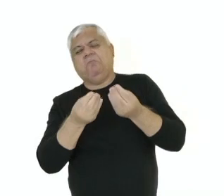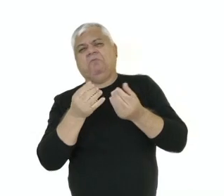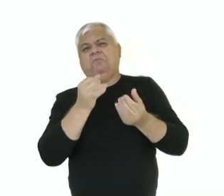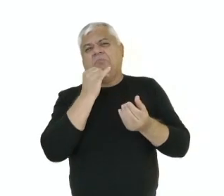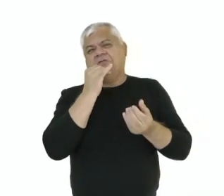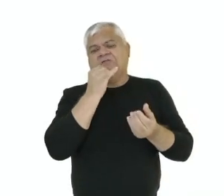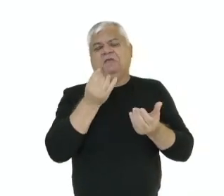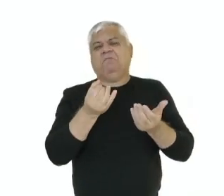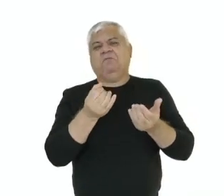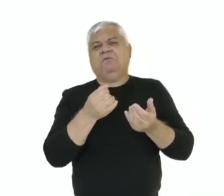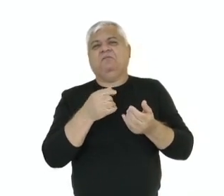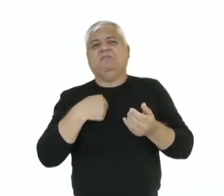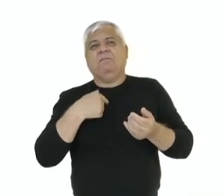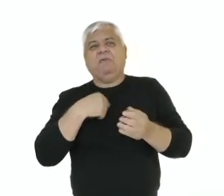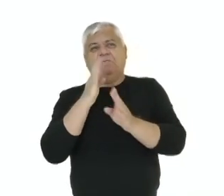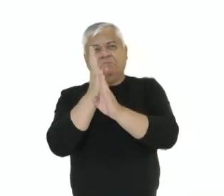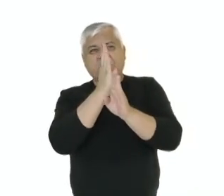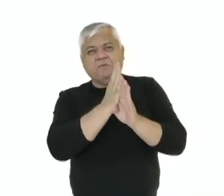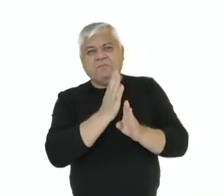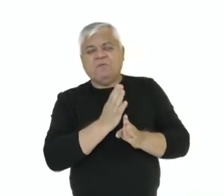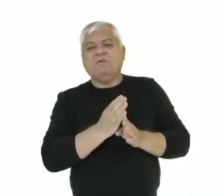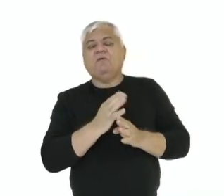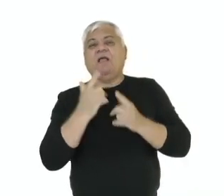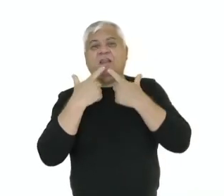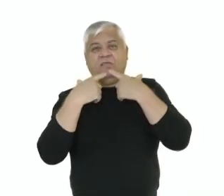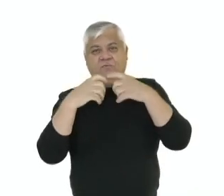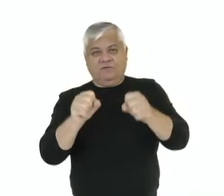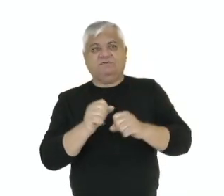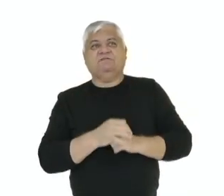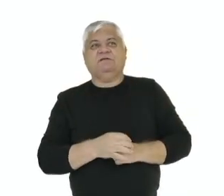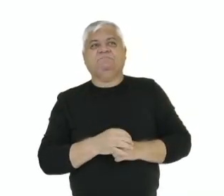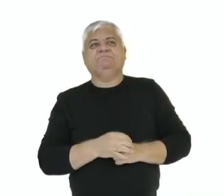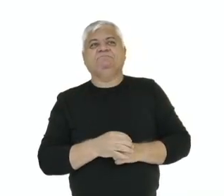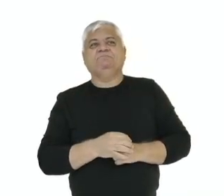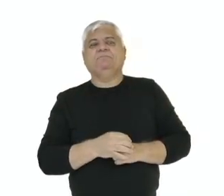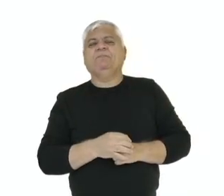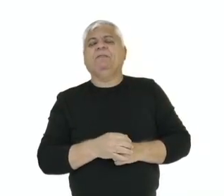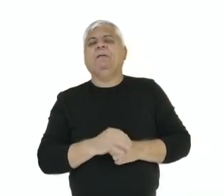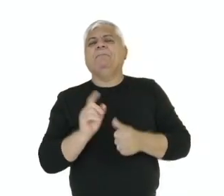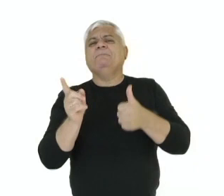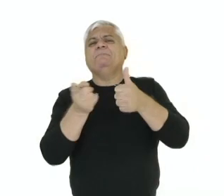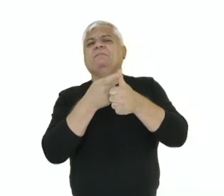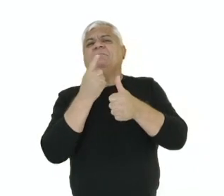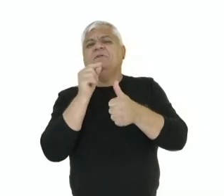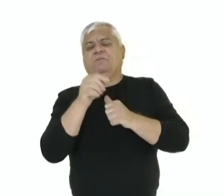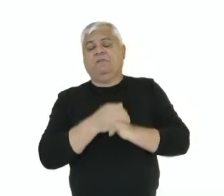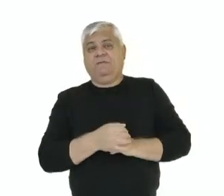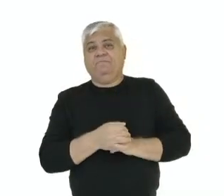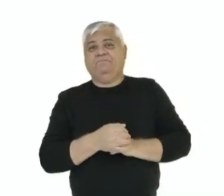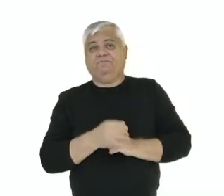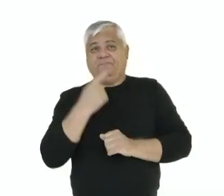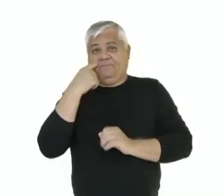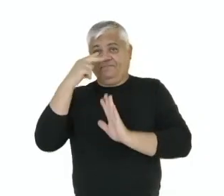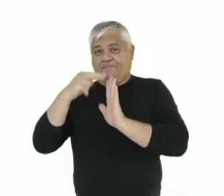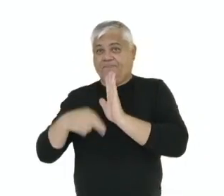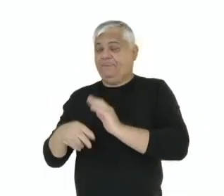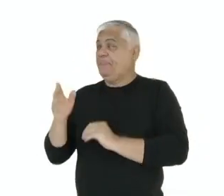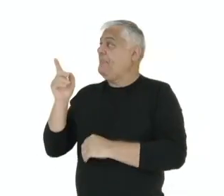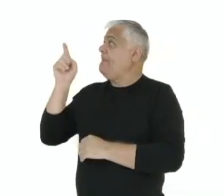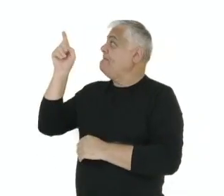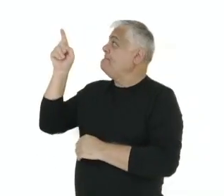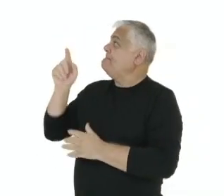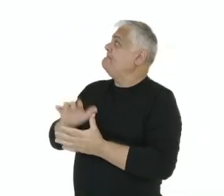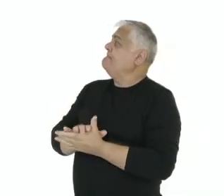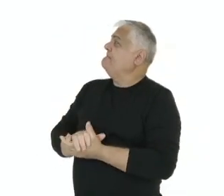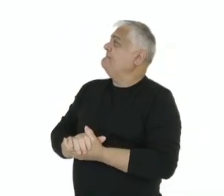verificar noções implícitas no texto. Para começo de conversa, nós vamos ver aqui. Segundo dados do IBGE de 2018,